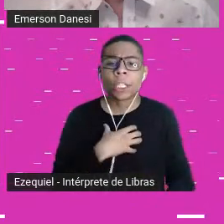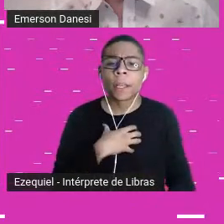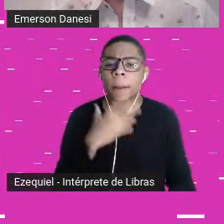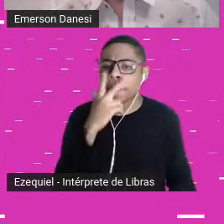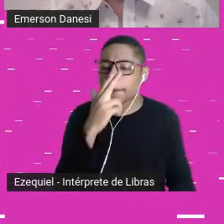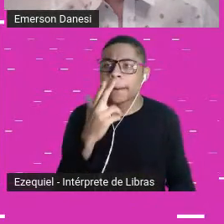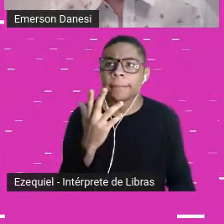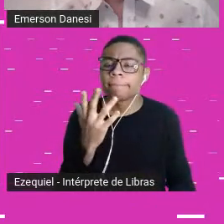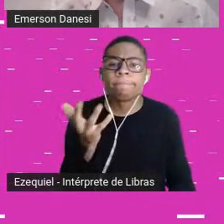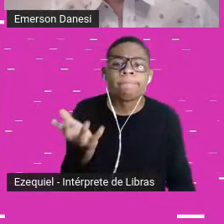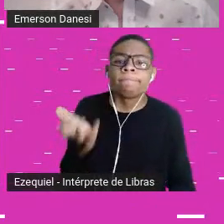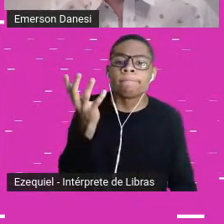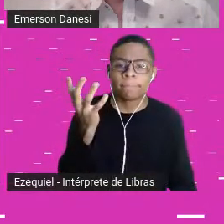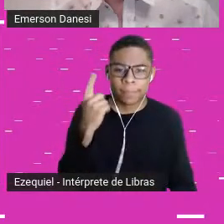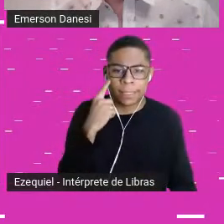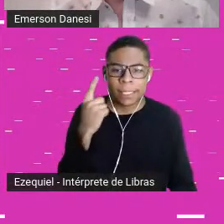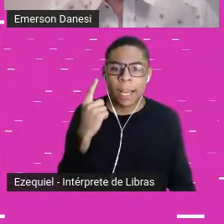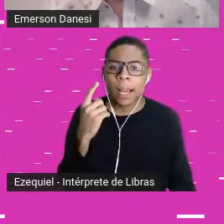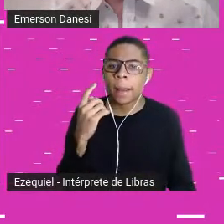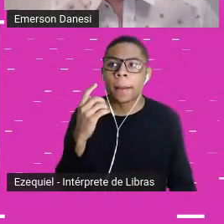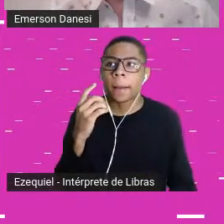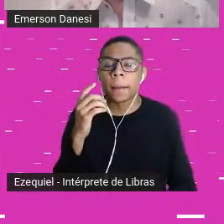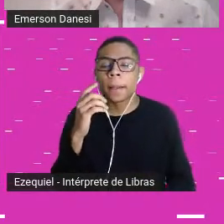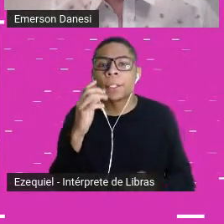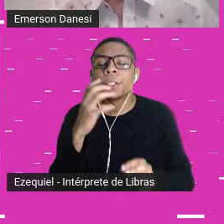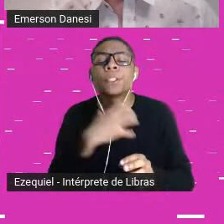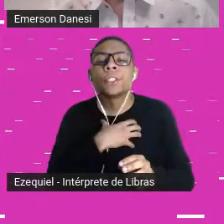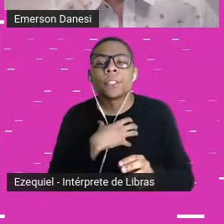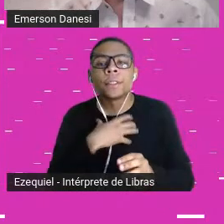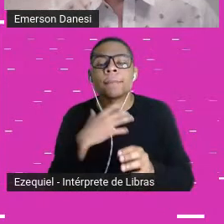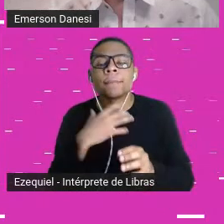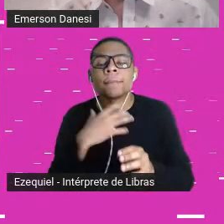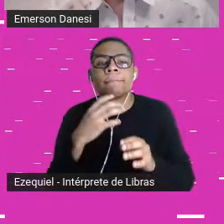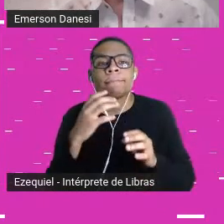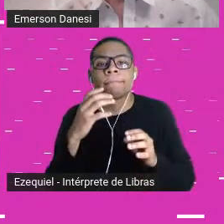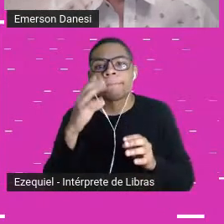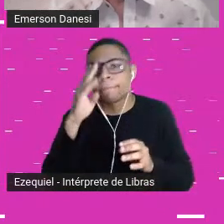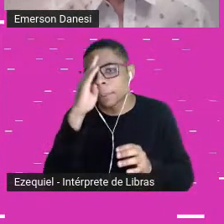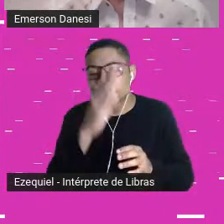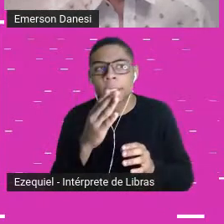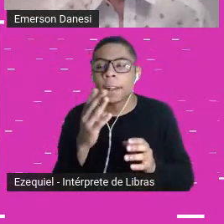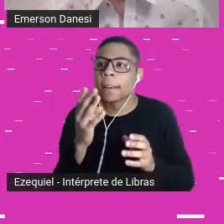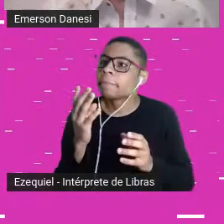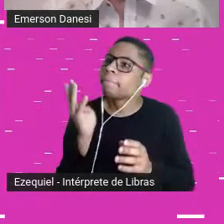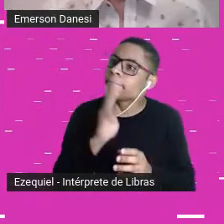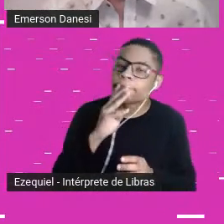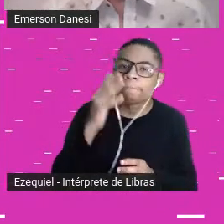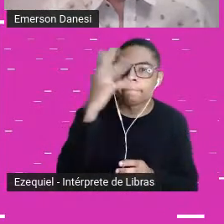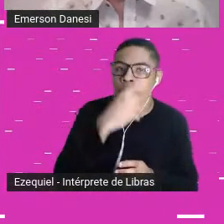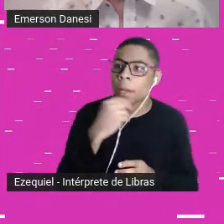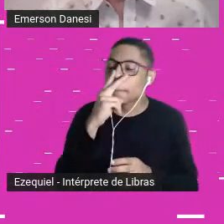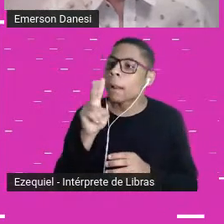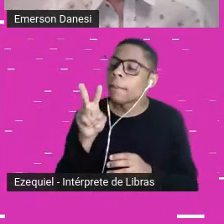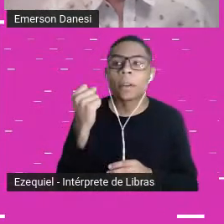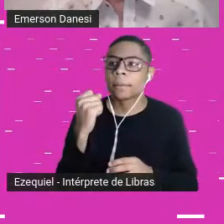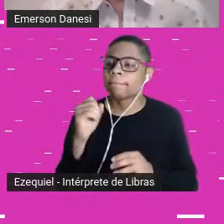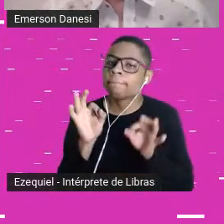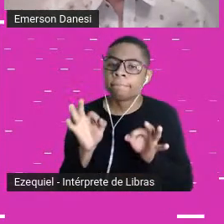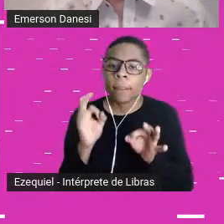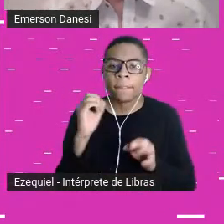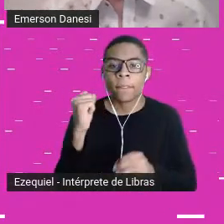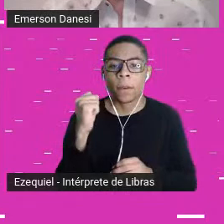muito, muito direto e elegante, assim, ao meu ver, e muito forte, acho que a peça era completamente